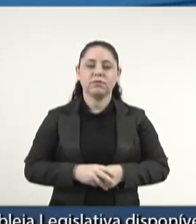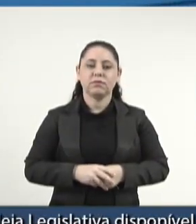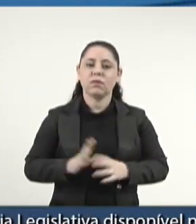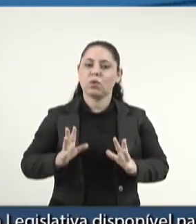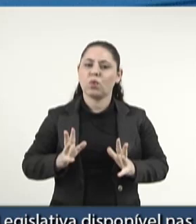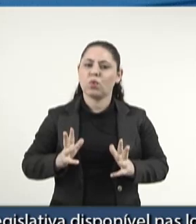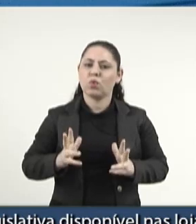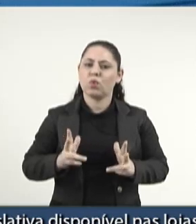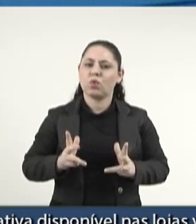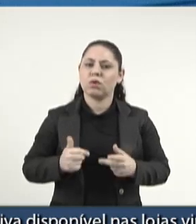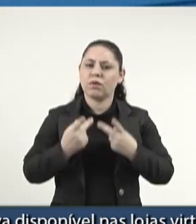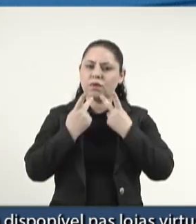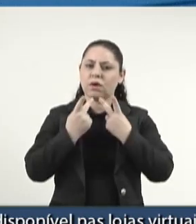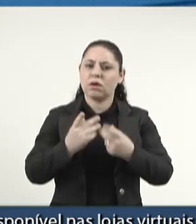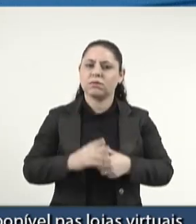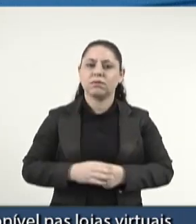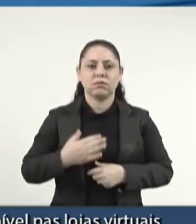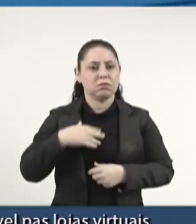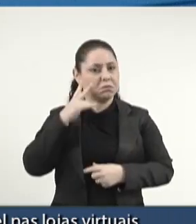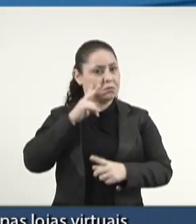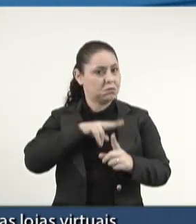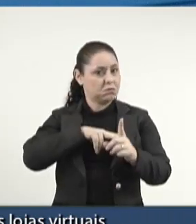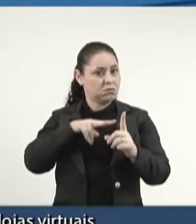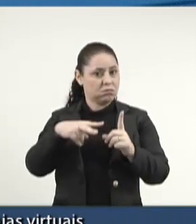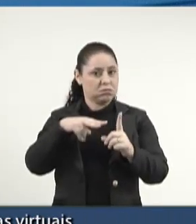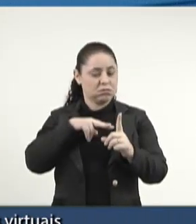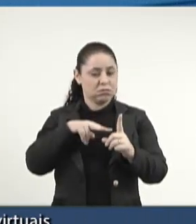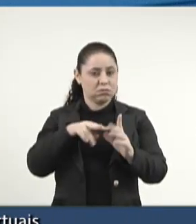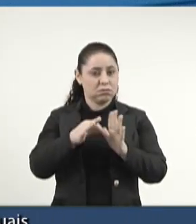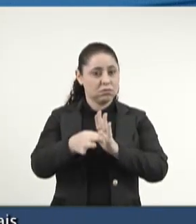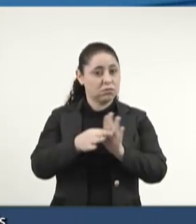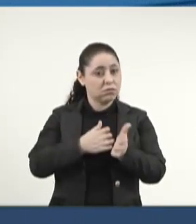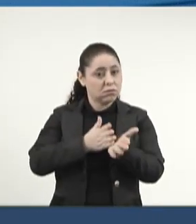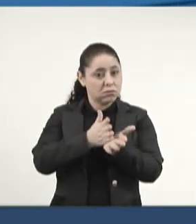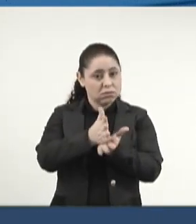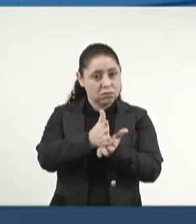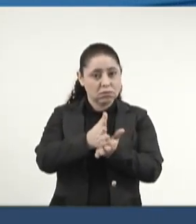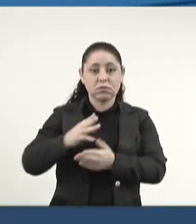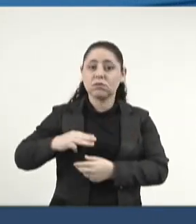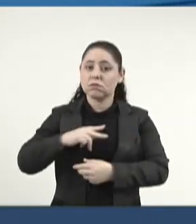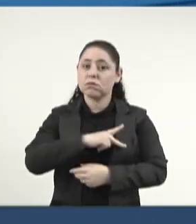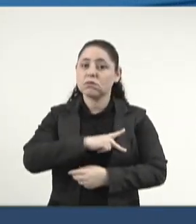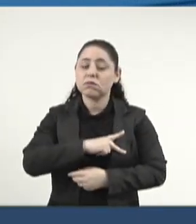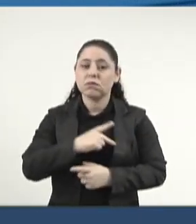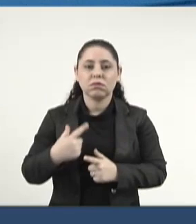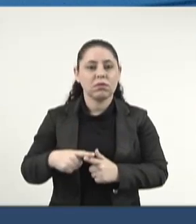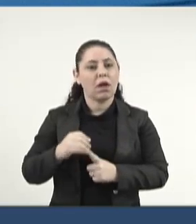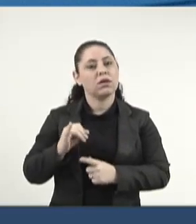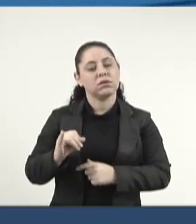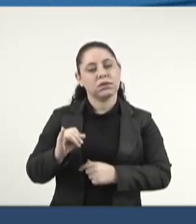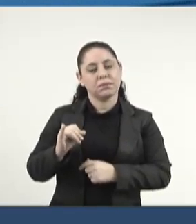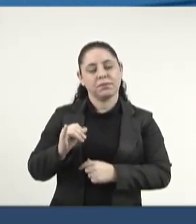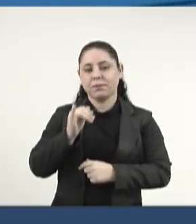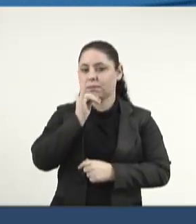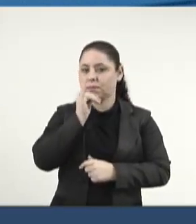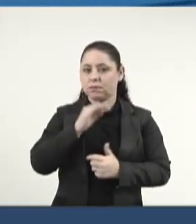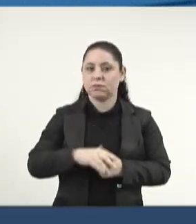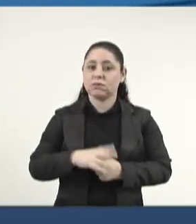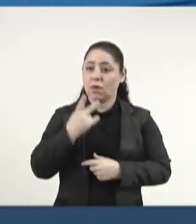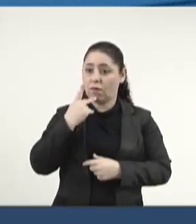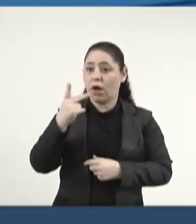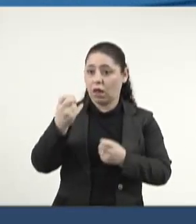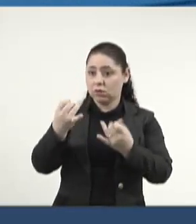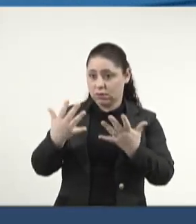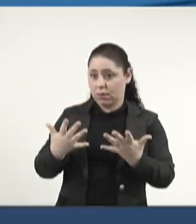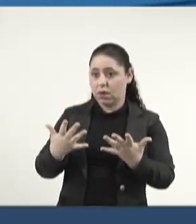tudo o que Vossa Excelência está falando, na minha visão, o caminho é o Ministério Público. Segundo o que Vossa Excelência